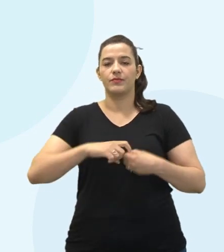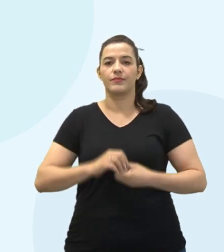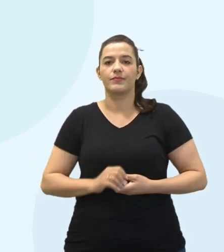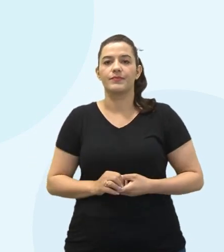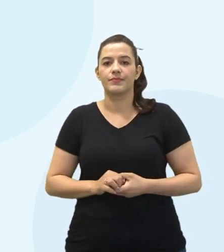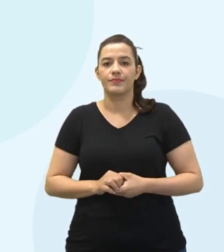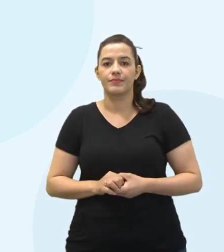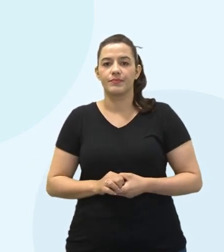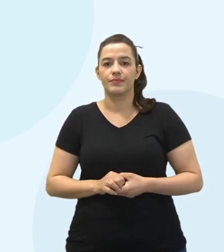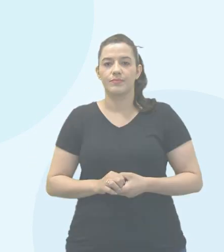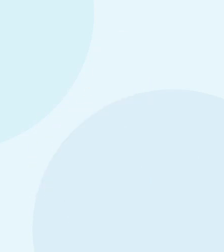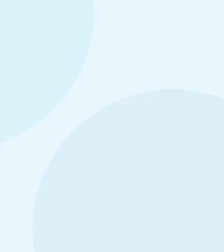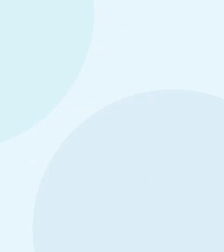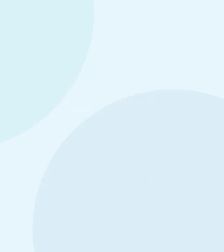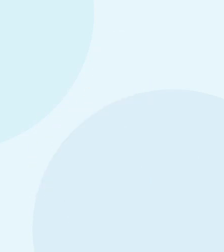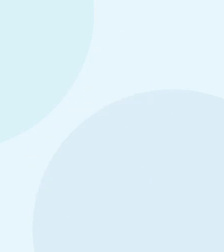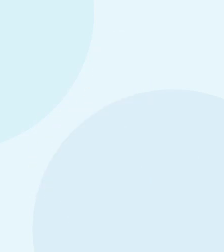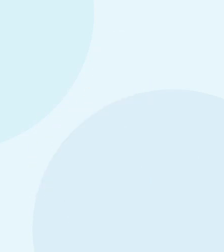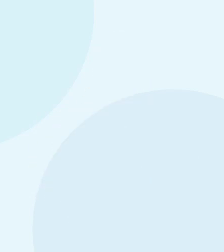volta